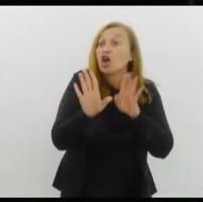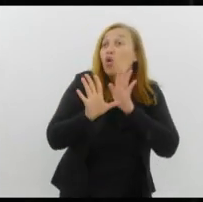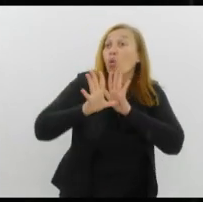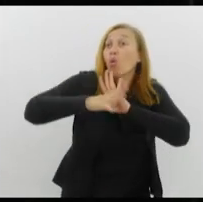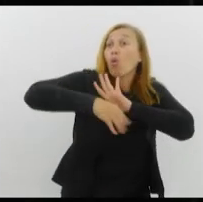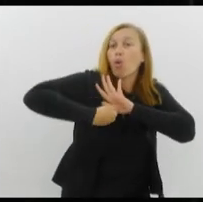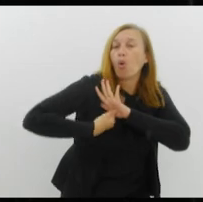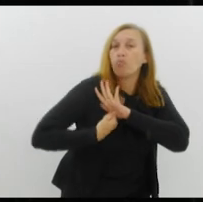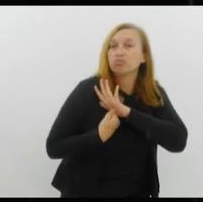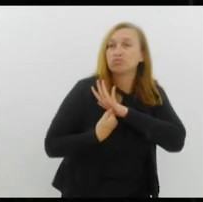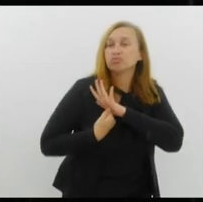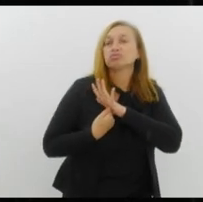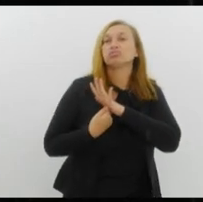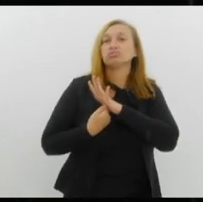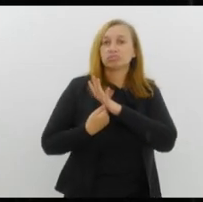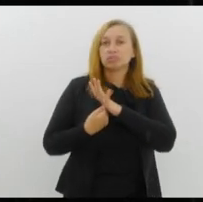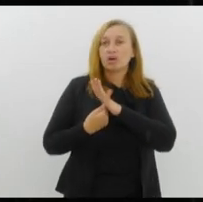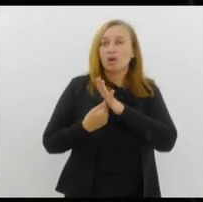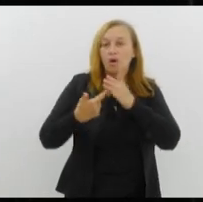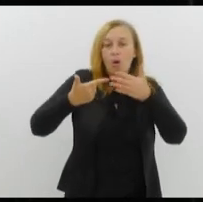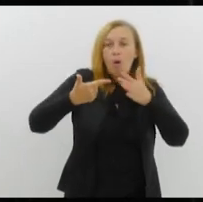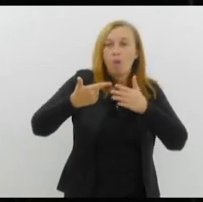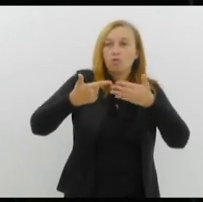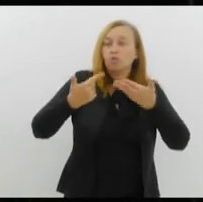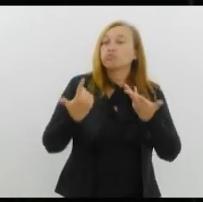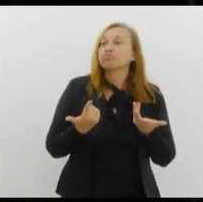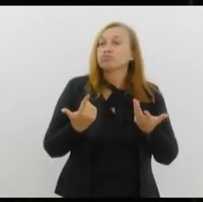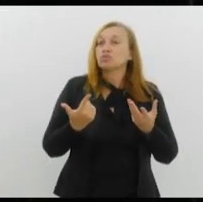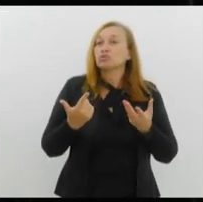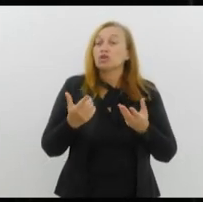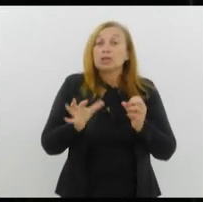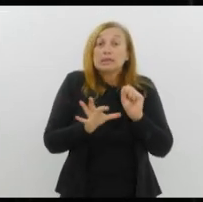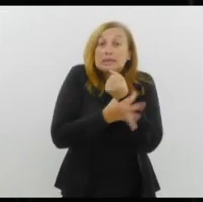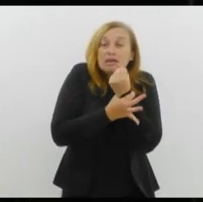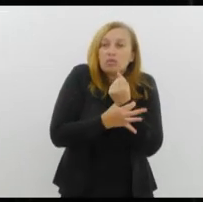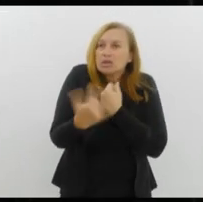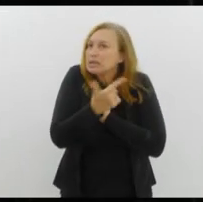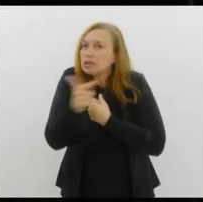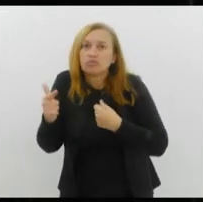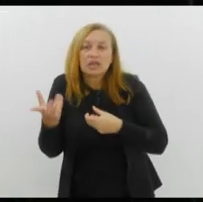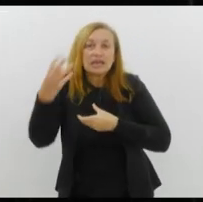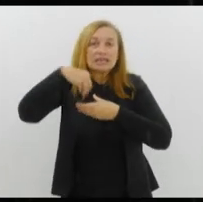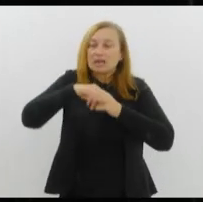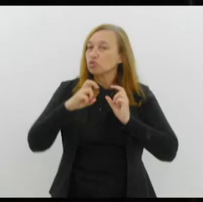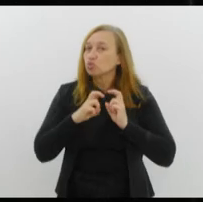com assaltos, com a falta de segurança dentro dos vagões,